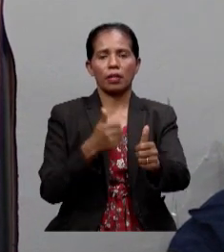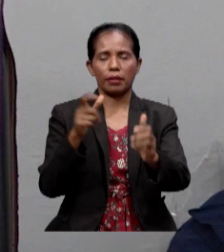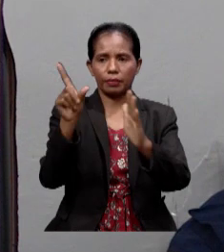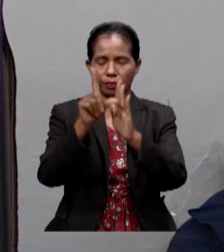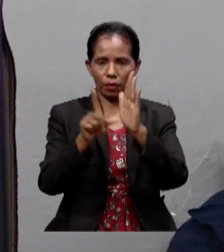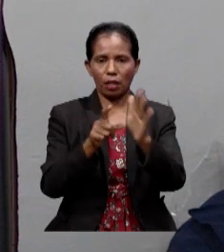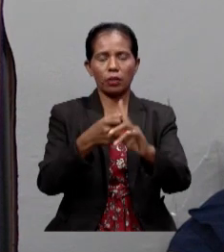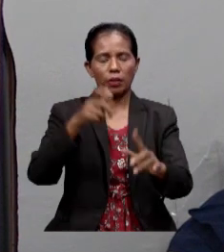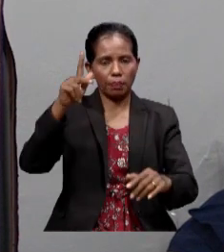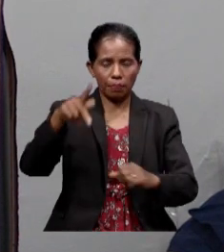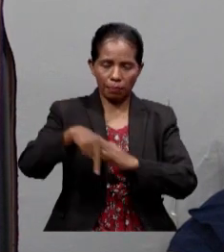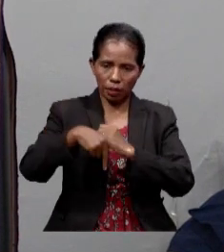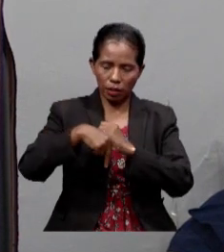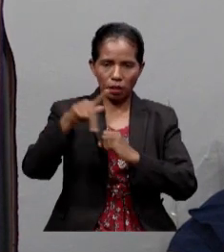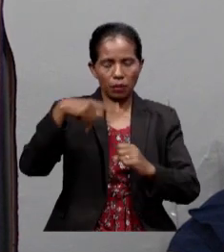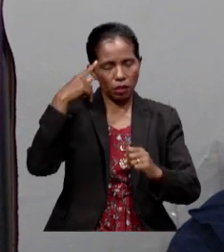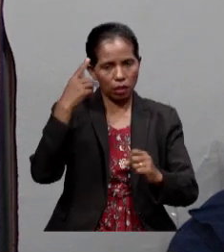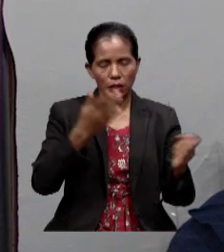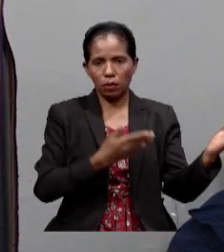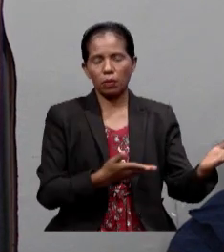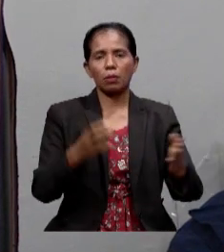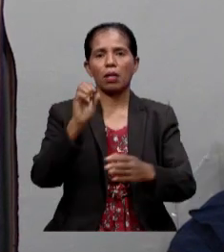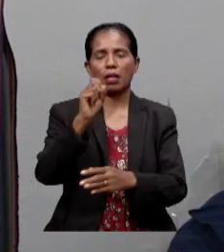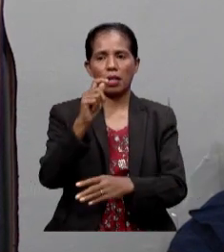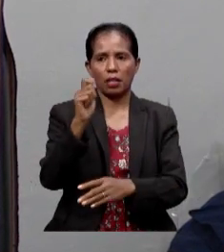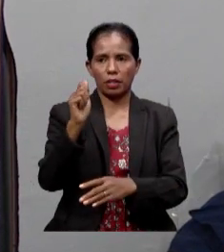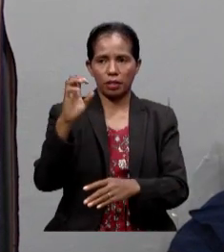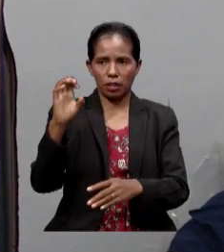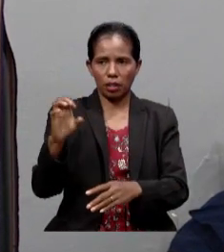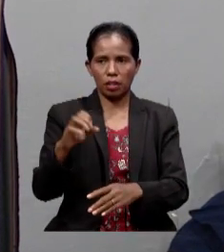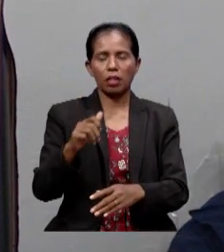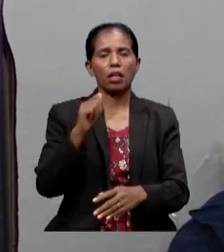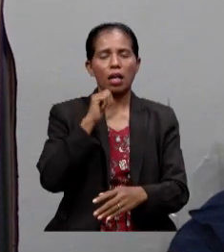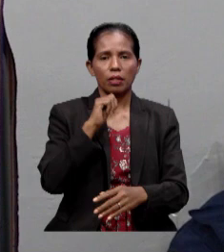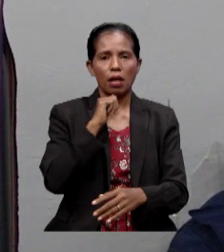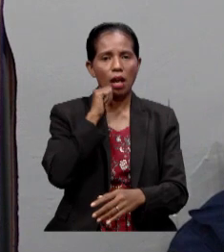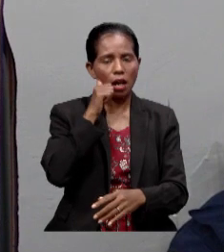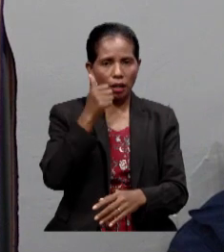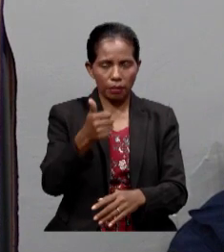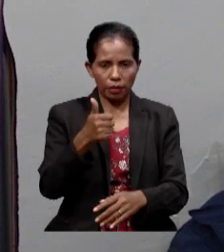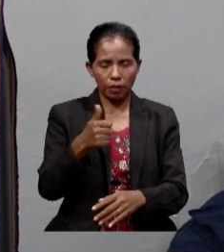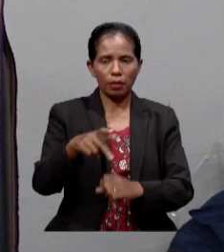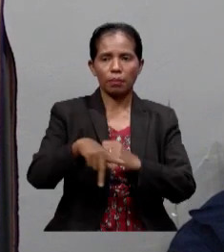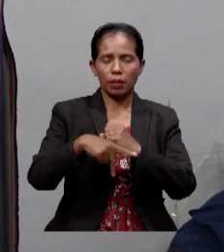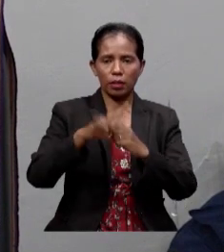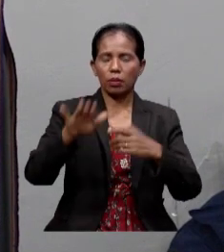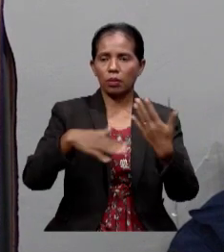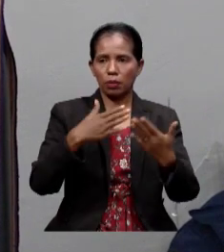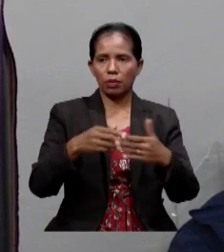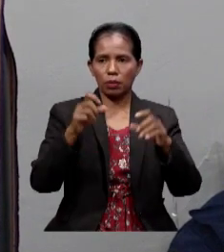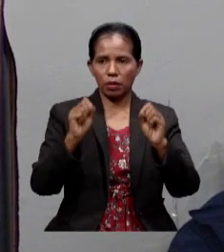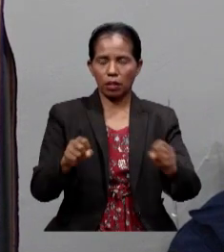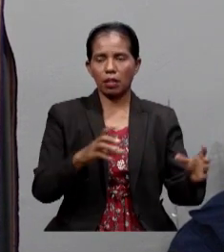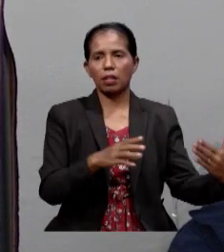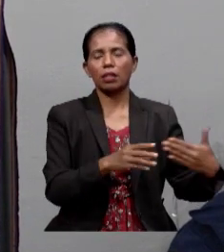justi partidos políticos ira tu submete vai está e prazo a minha tona cata cate a banene partido ira o todo tem dirige